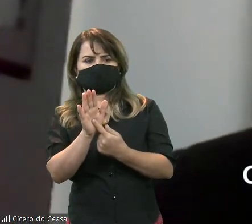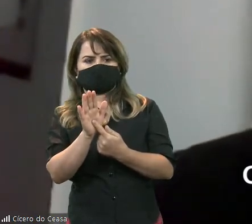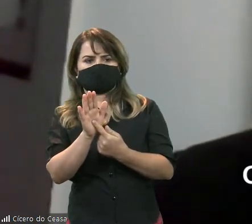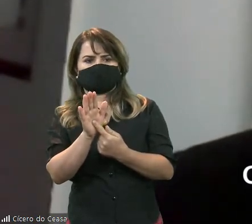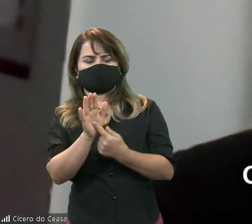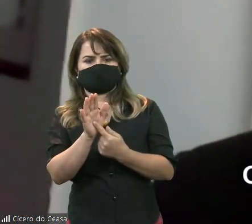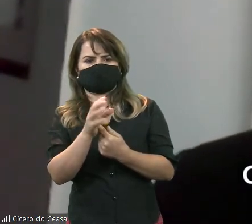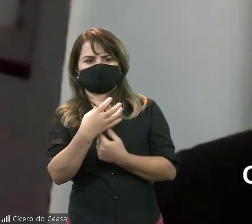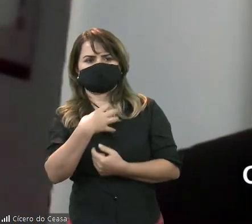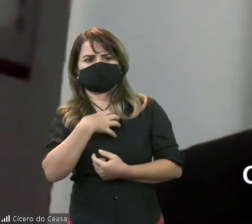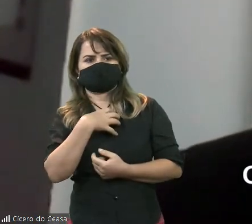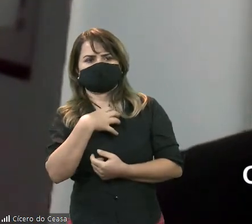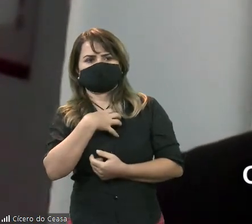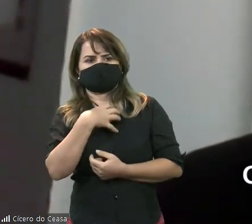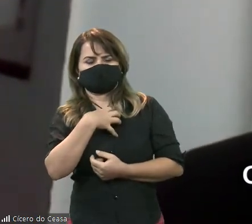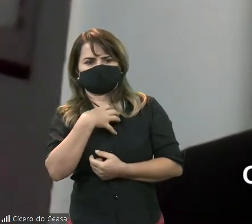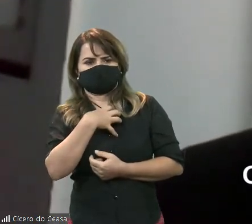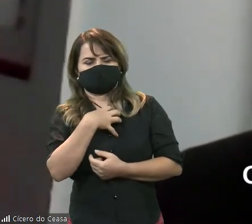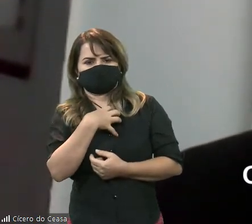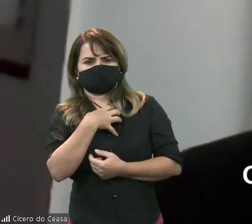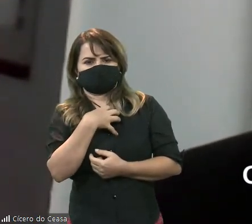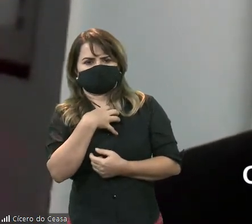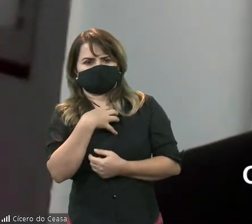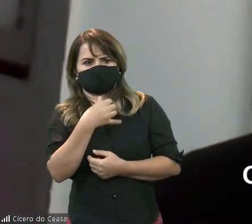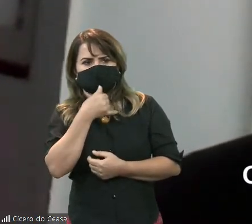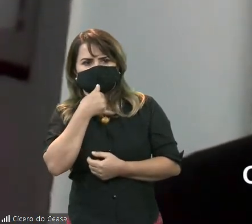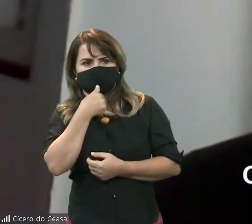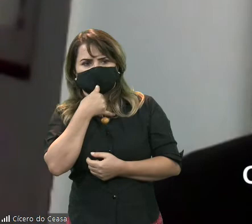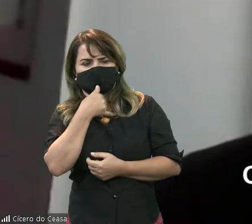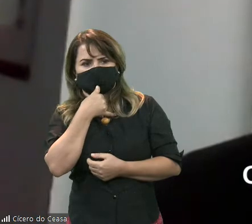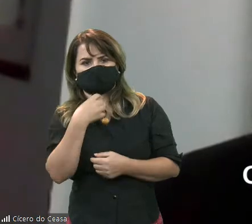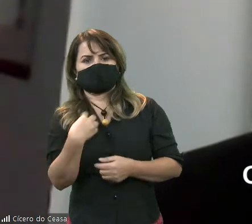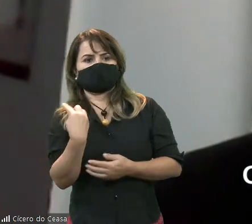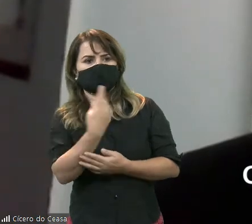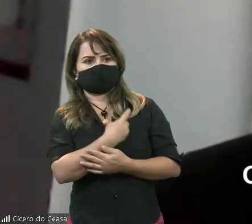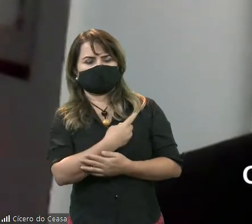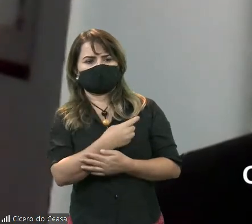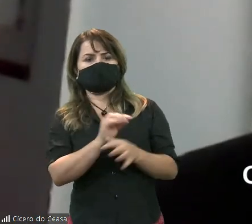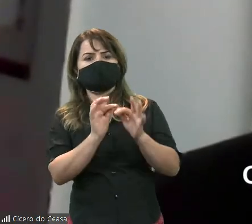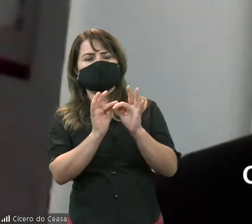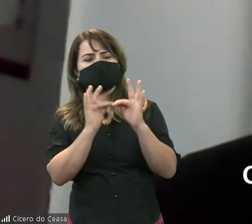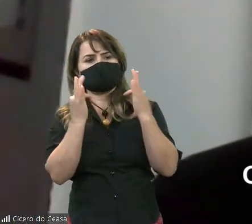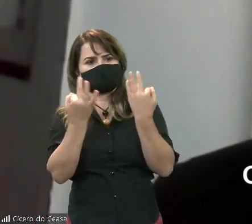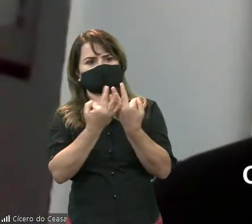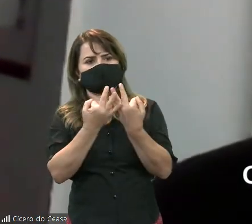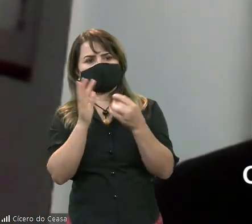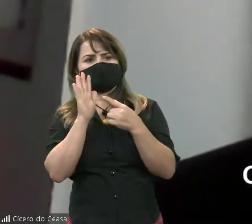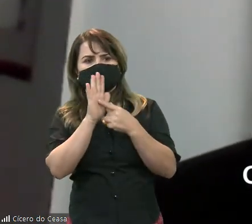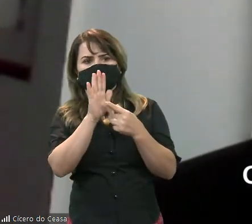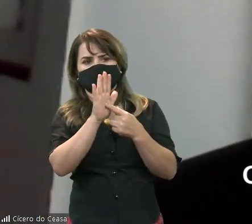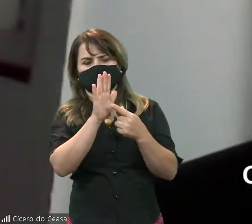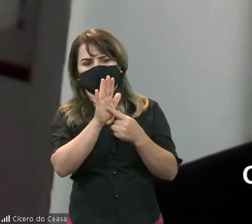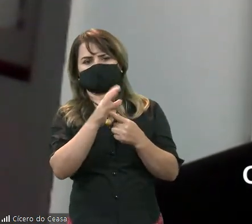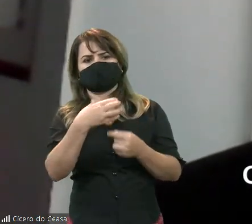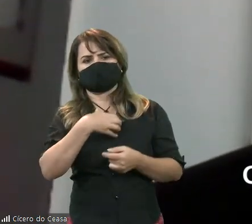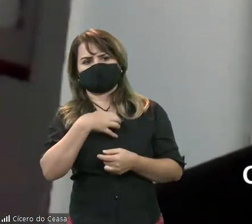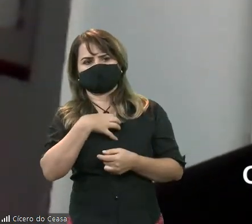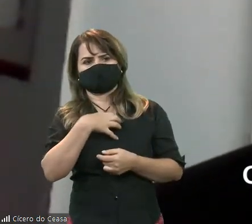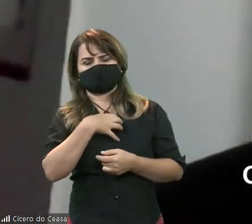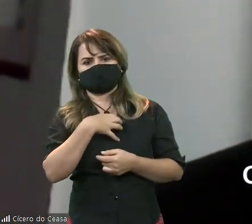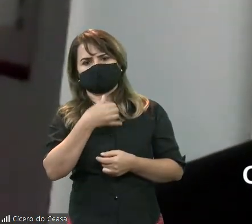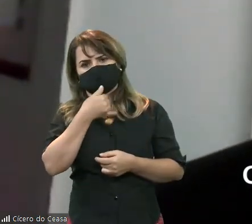a comoção desta casa, em nome de todos os vereadores, os familiares da dona Maria, que pela